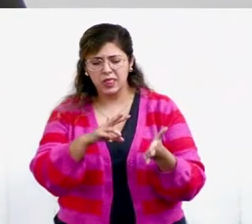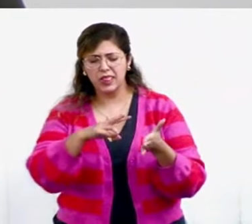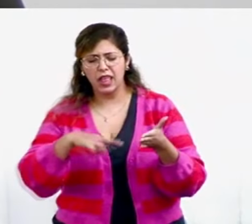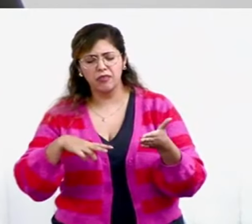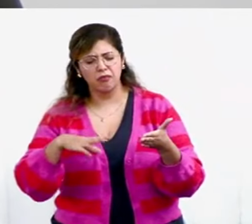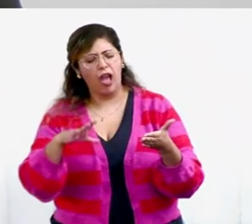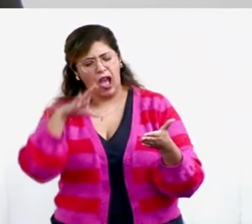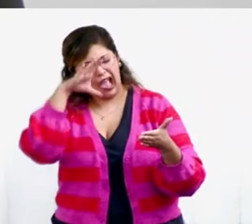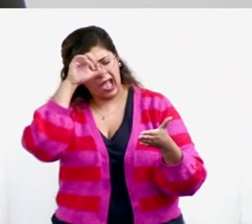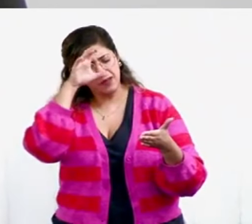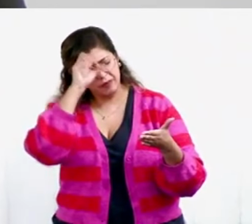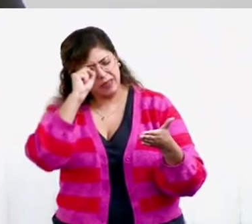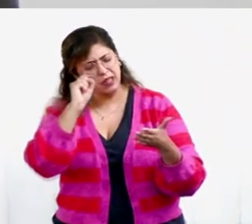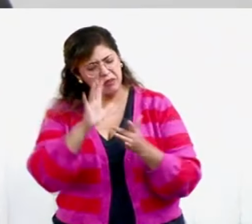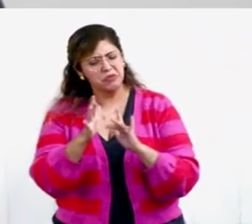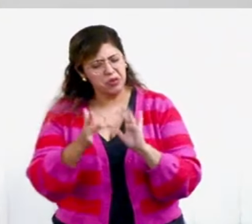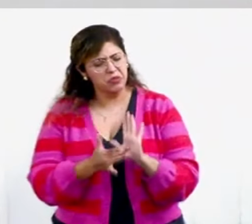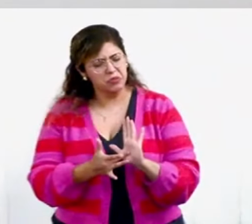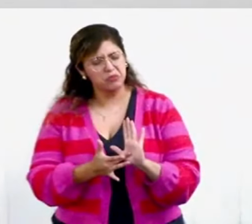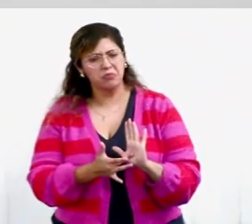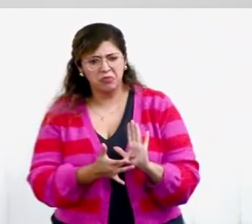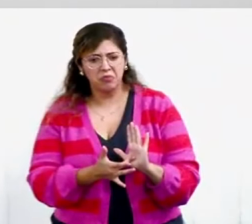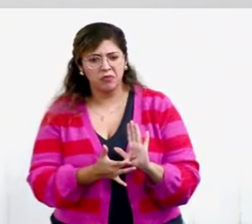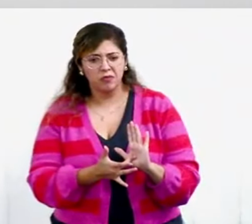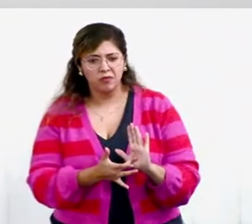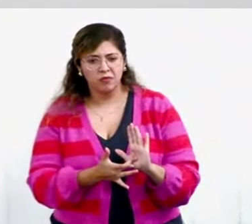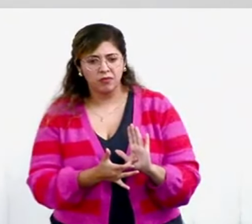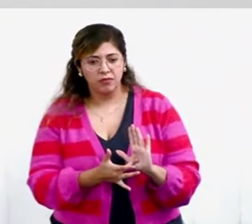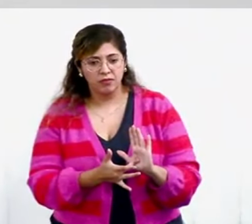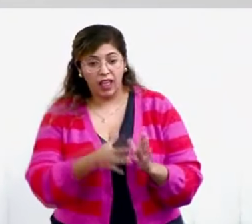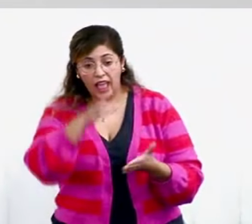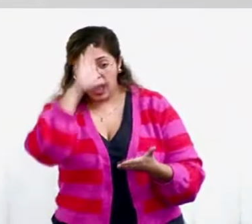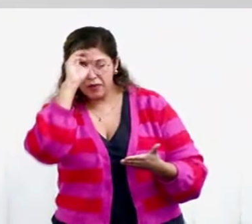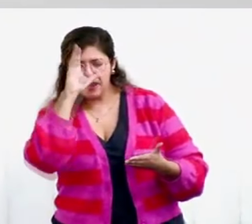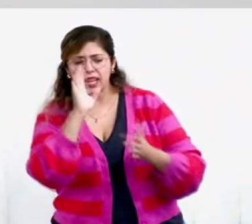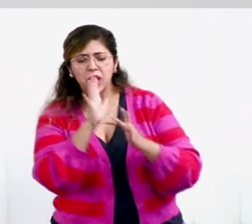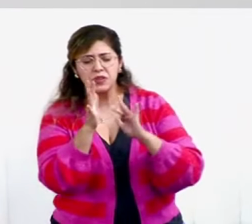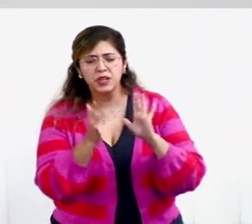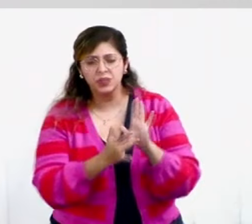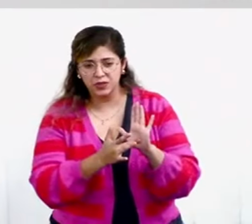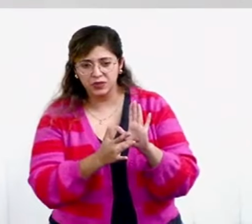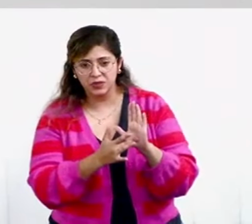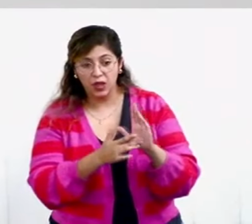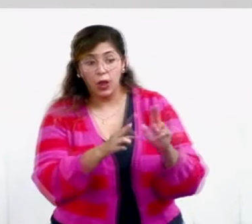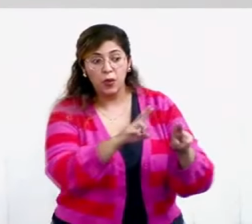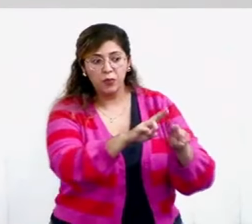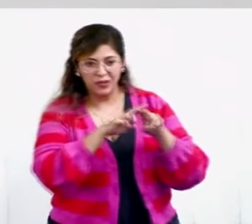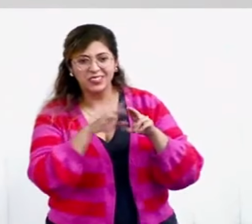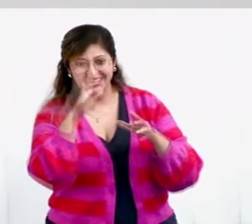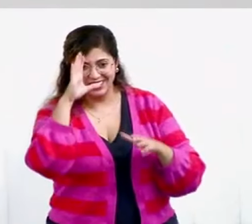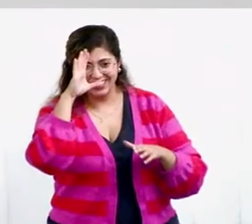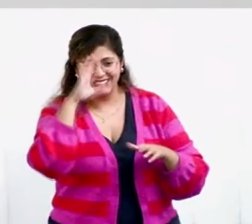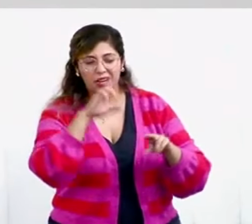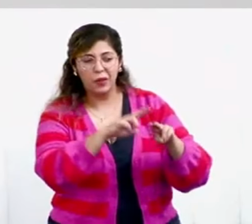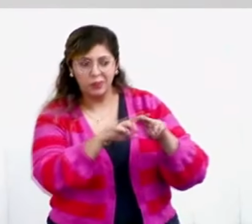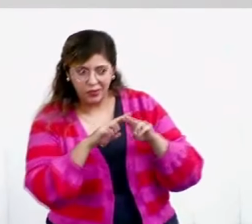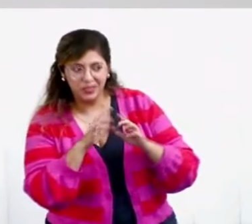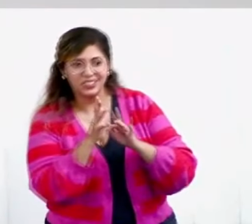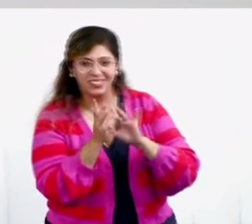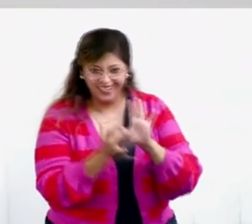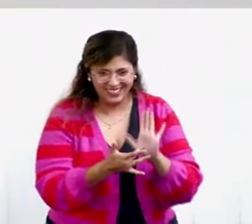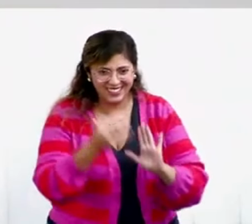aprenderam a Cristo e não de Cristo. Porque nós podemos aprender de